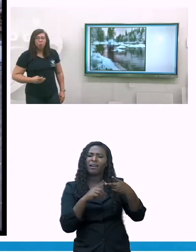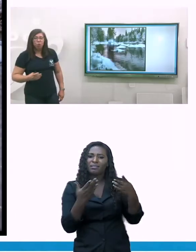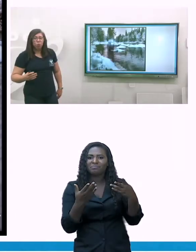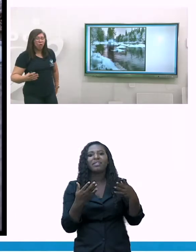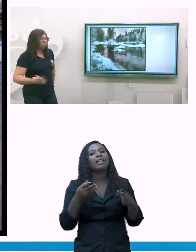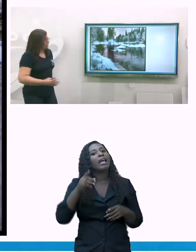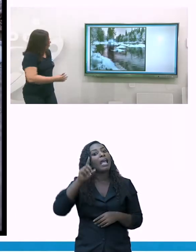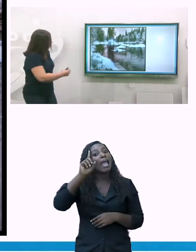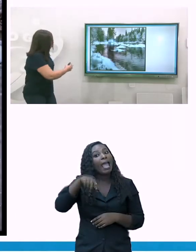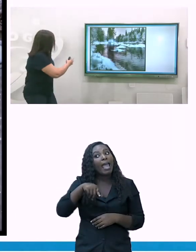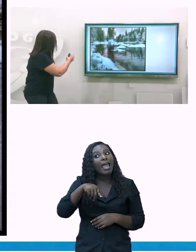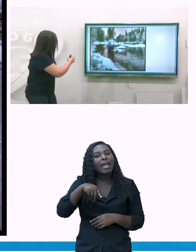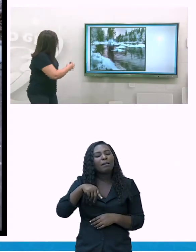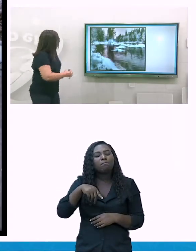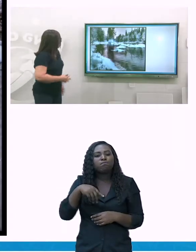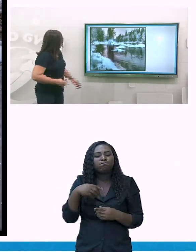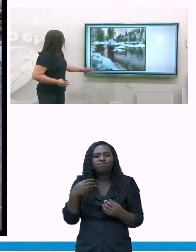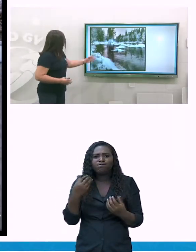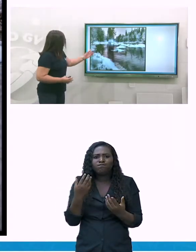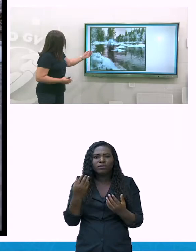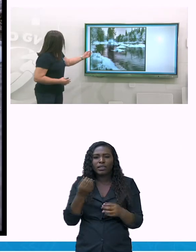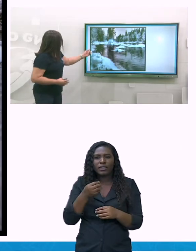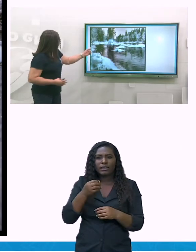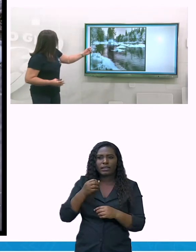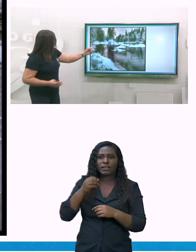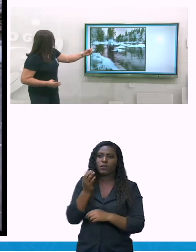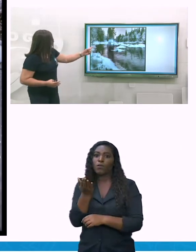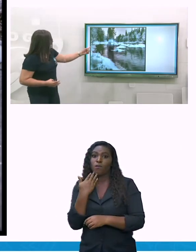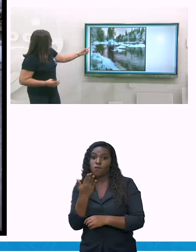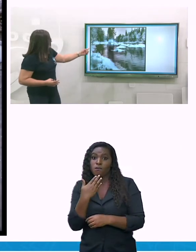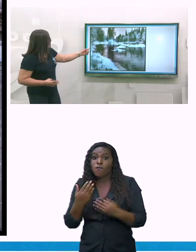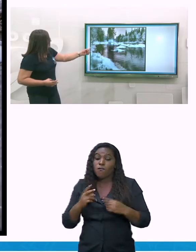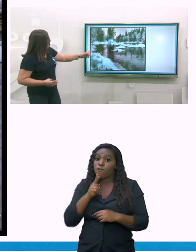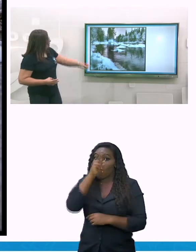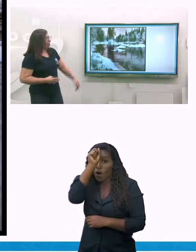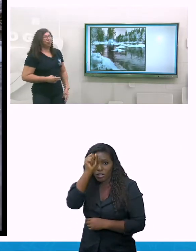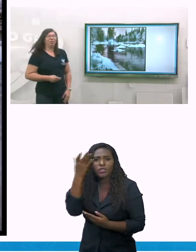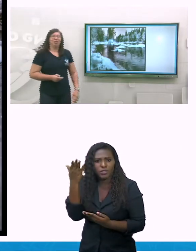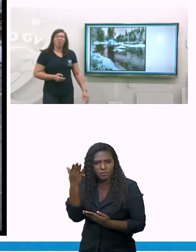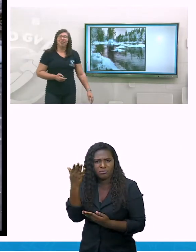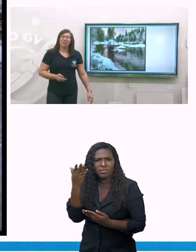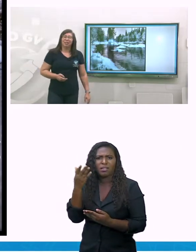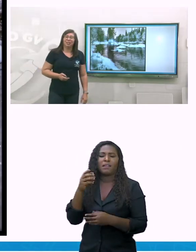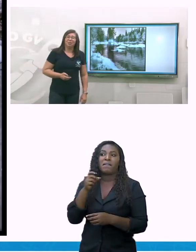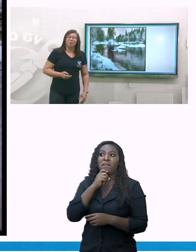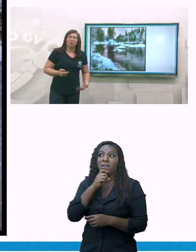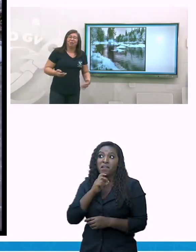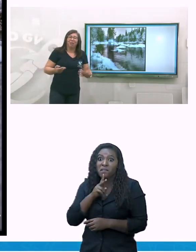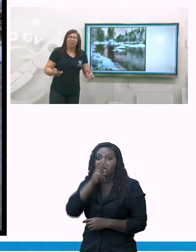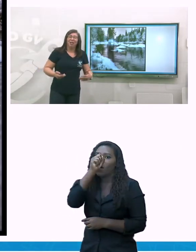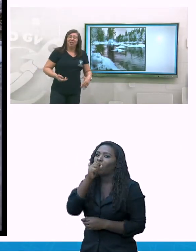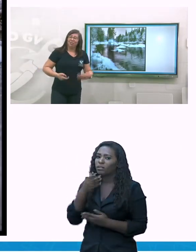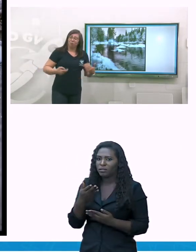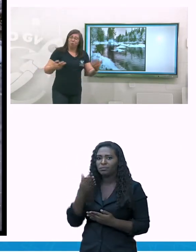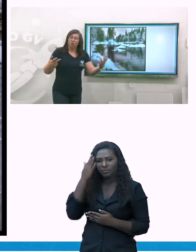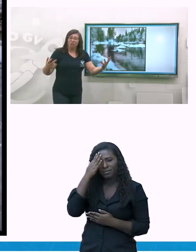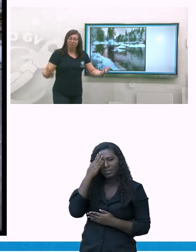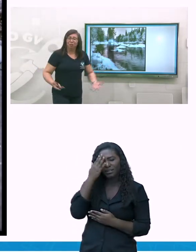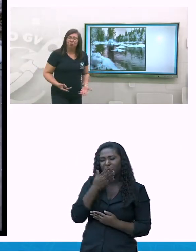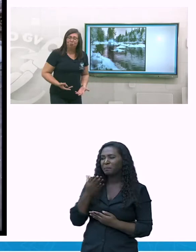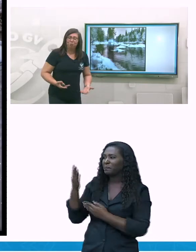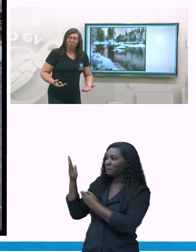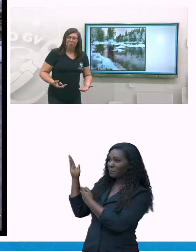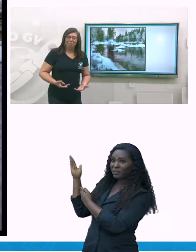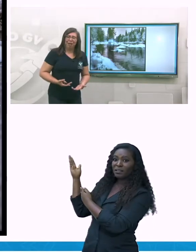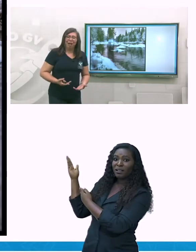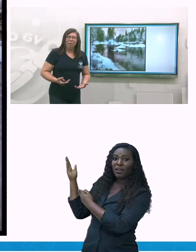rio muito caudaloso. Aqui já está no inverno, vocês observam que parte dele já está o quê? Se